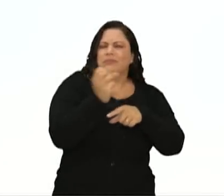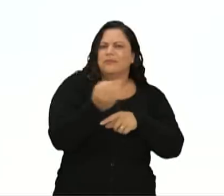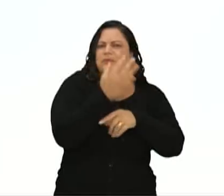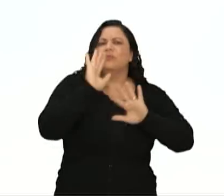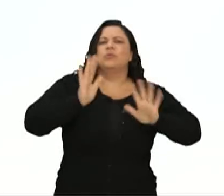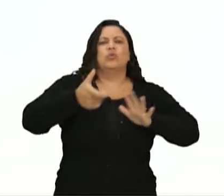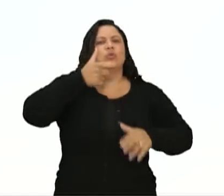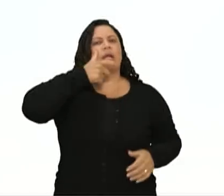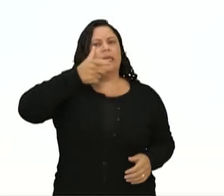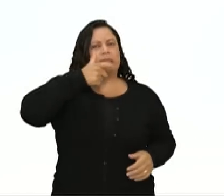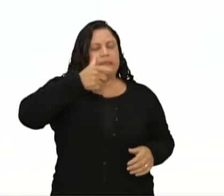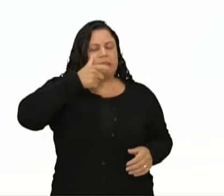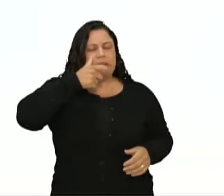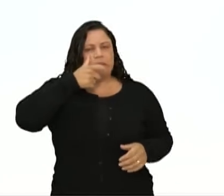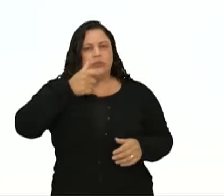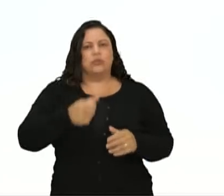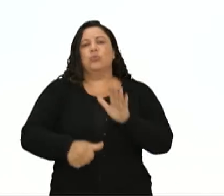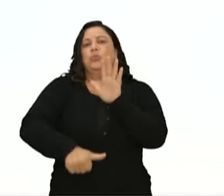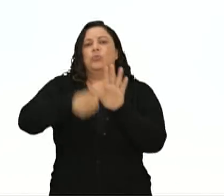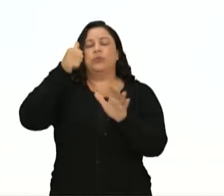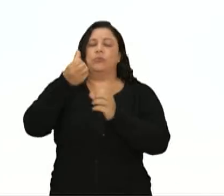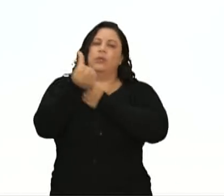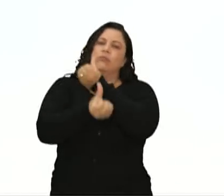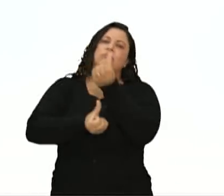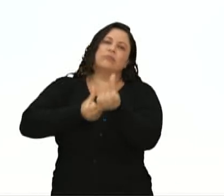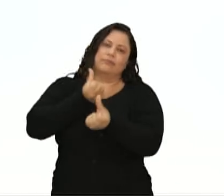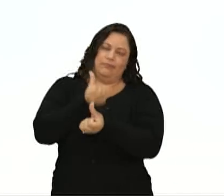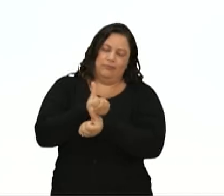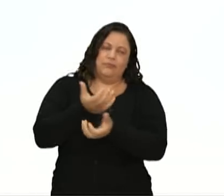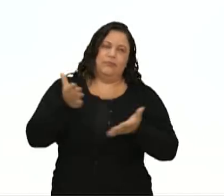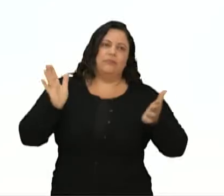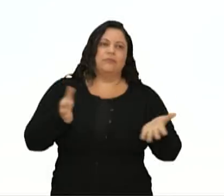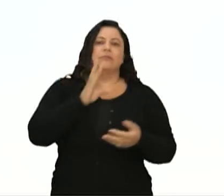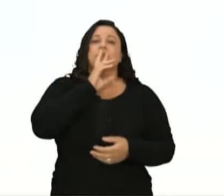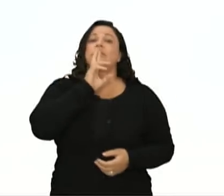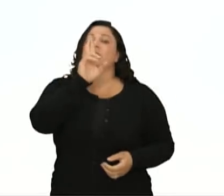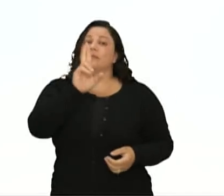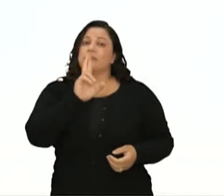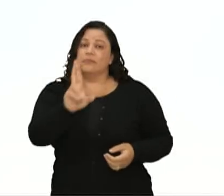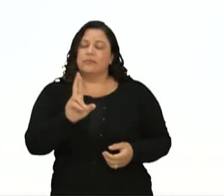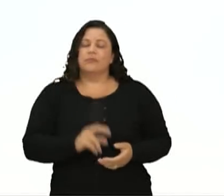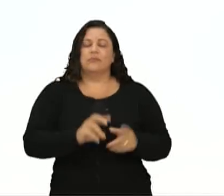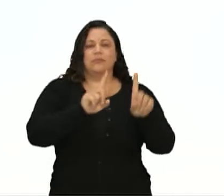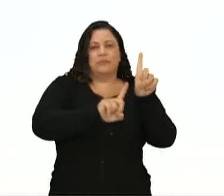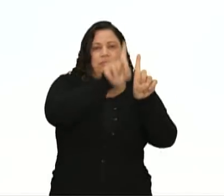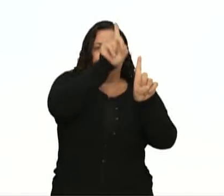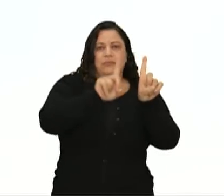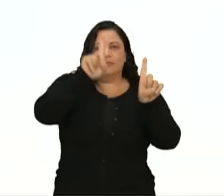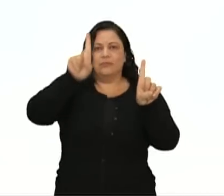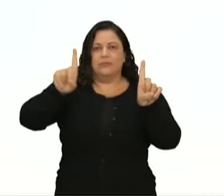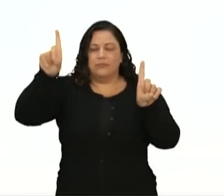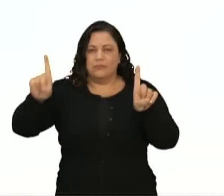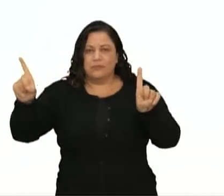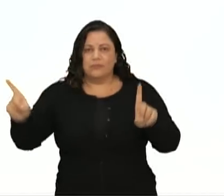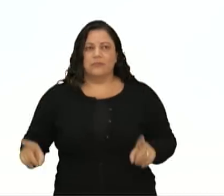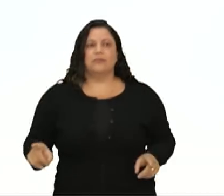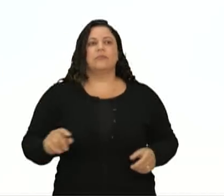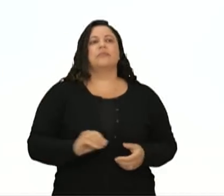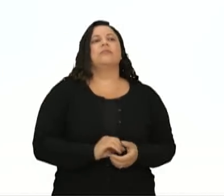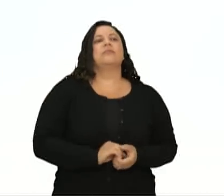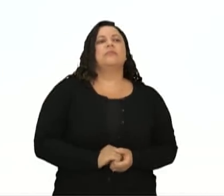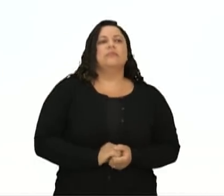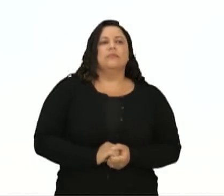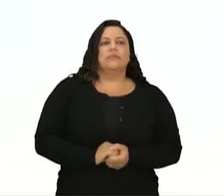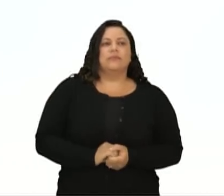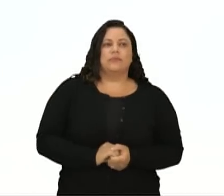assistiu durante o primeiro semestre. O resultado está representado no gráfico. Então,